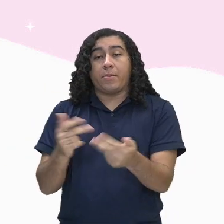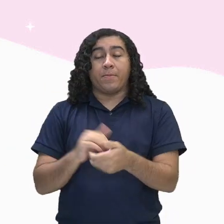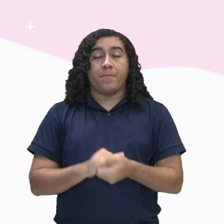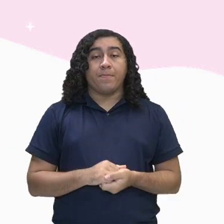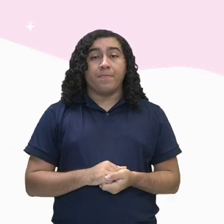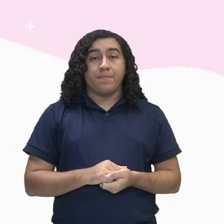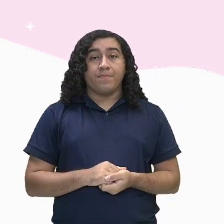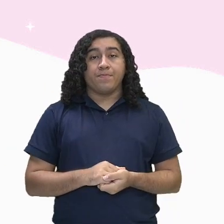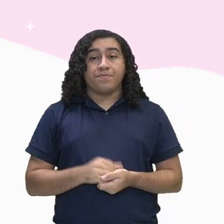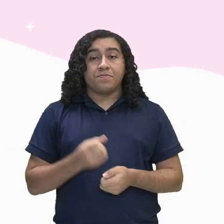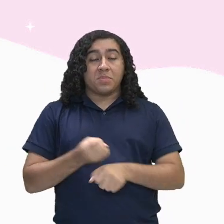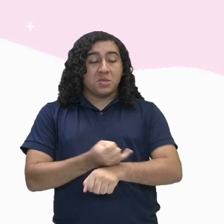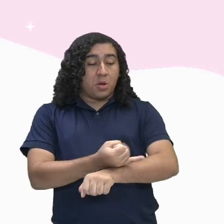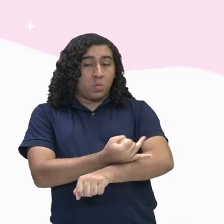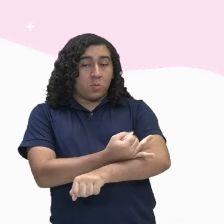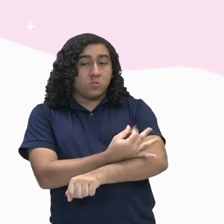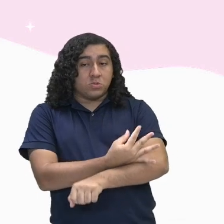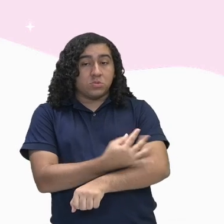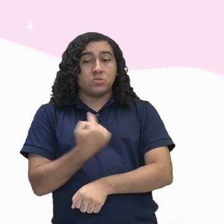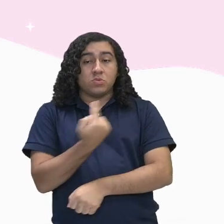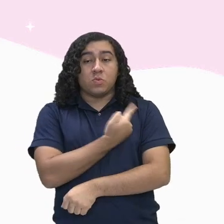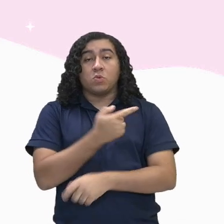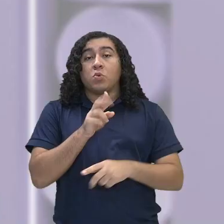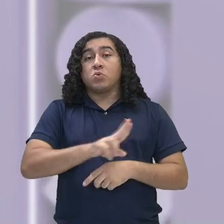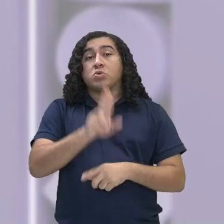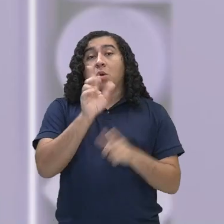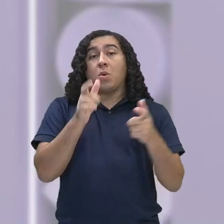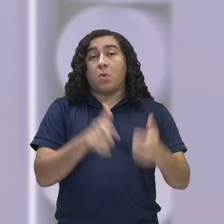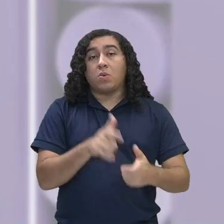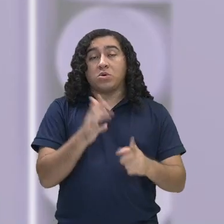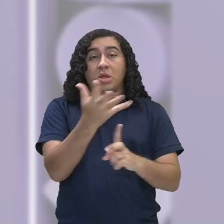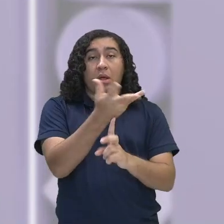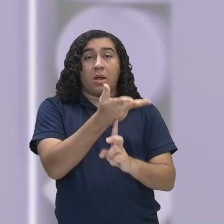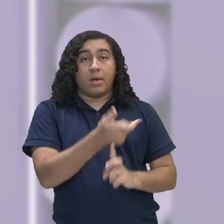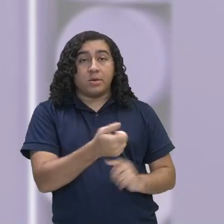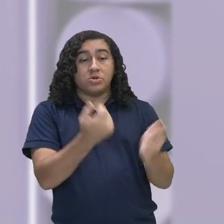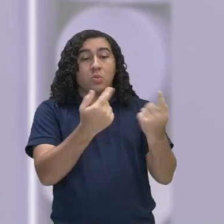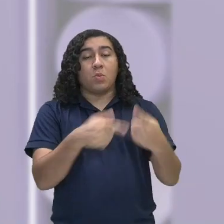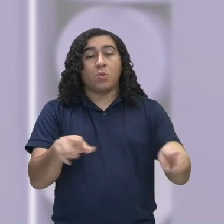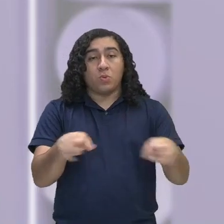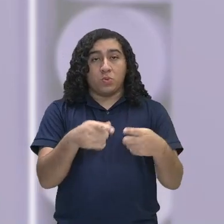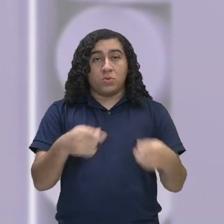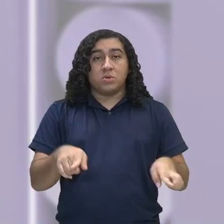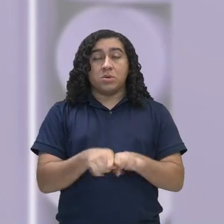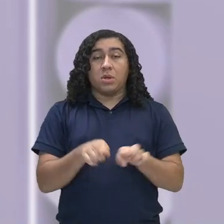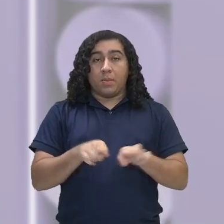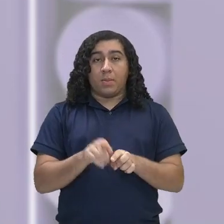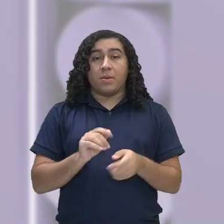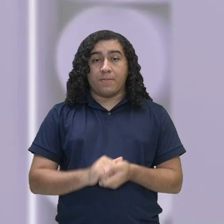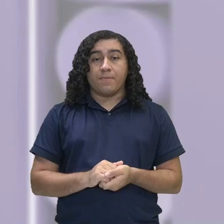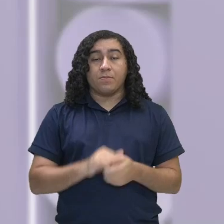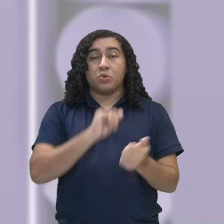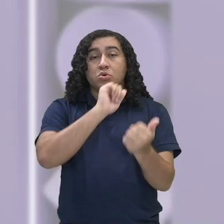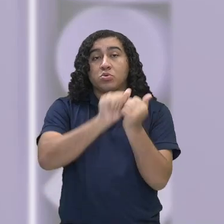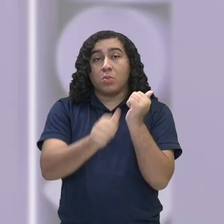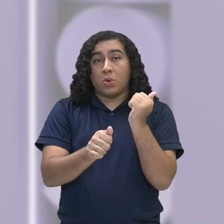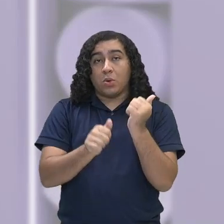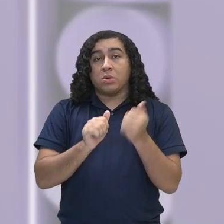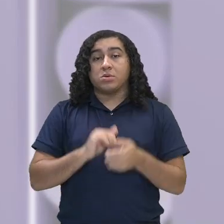que nós utilizamos aí na área da arte, da música, né? Dos